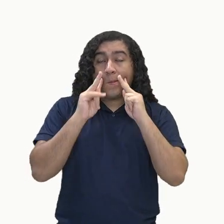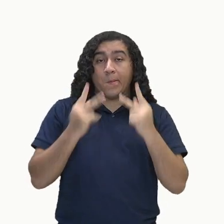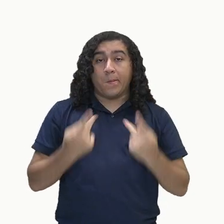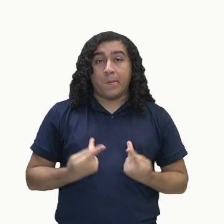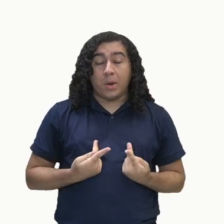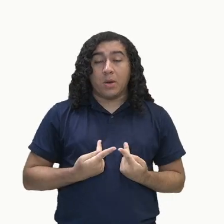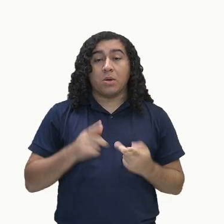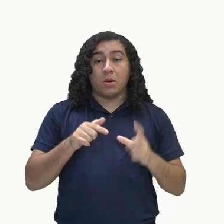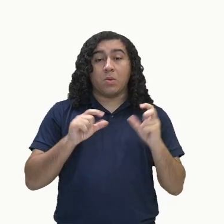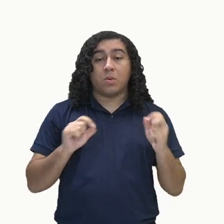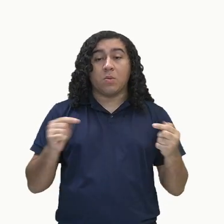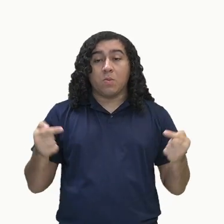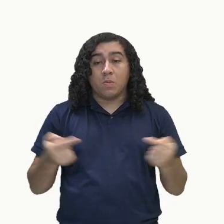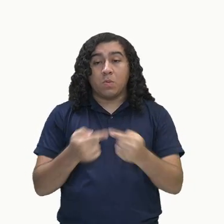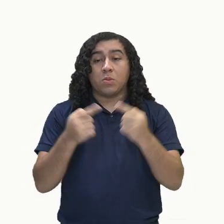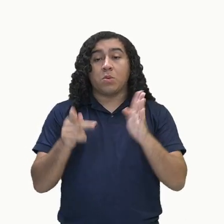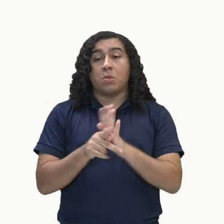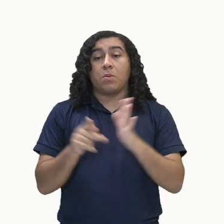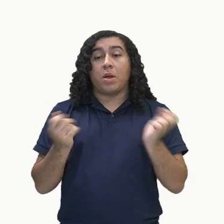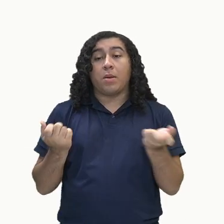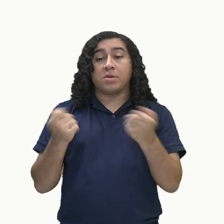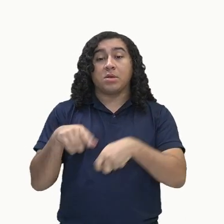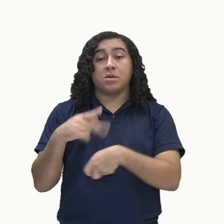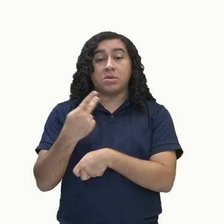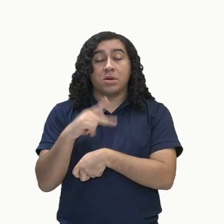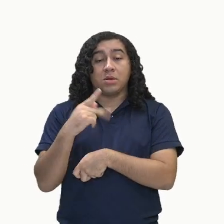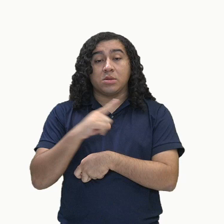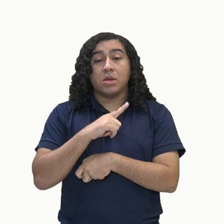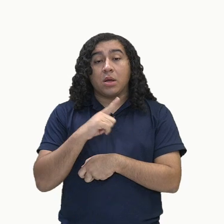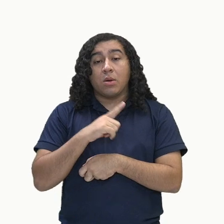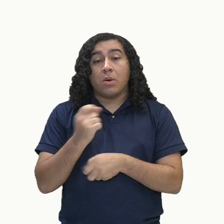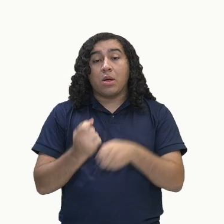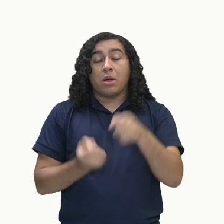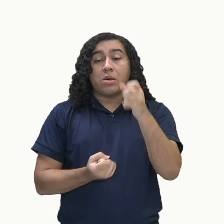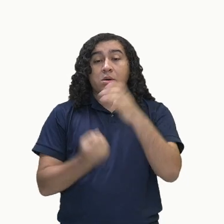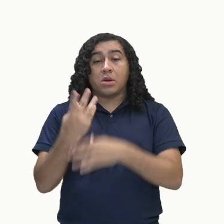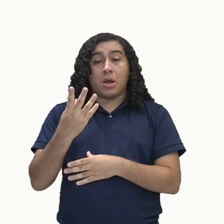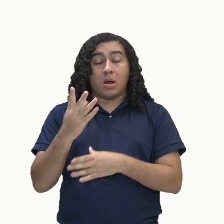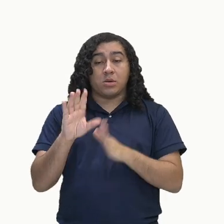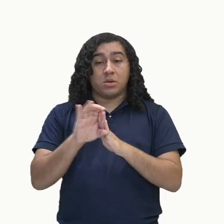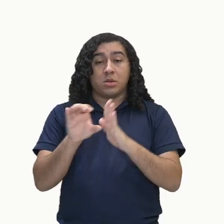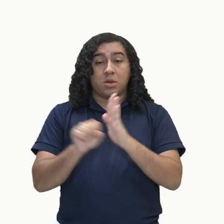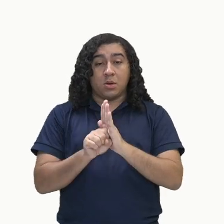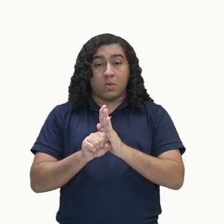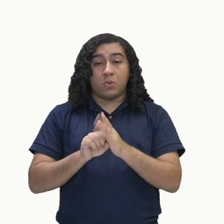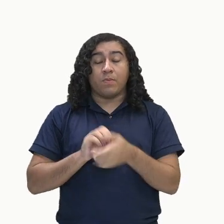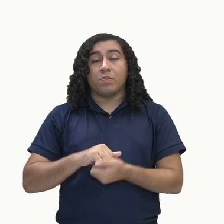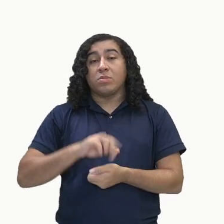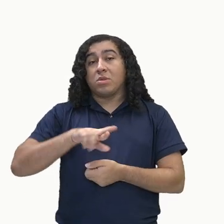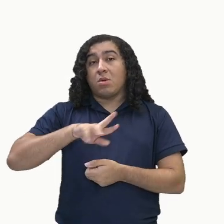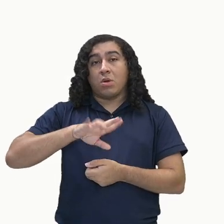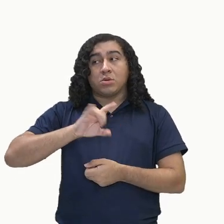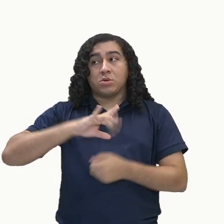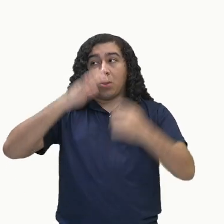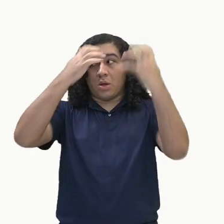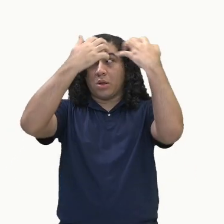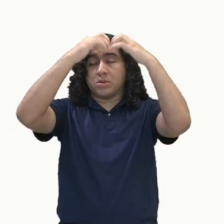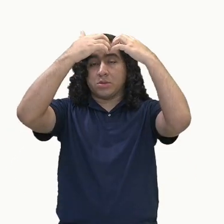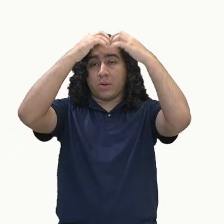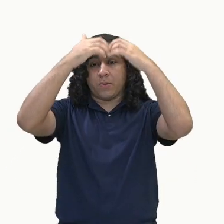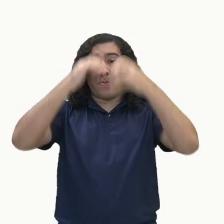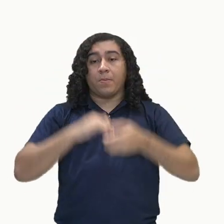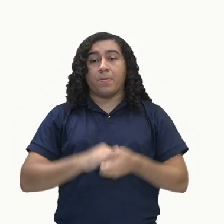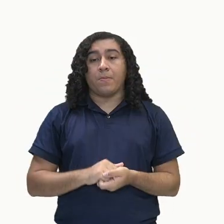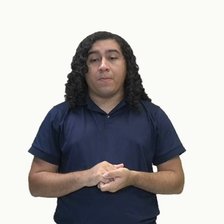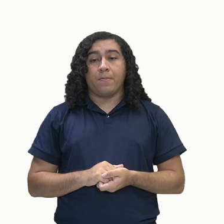pela capacidade de criar por símbolos e não pela razão. e